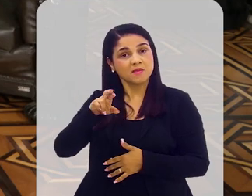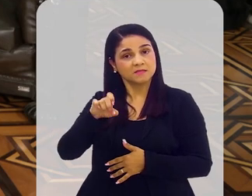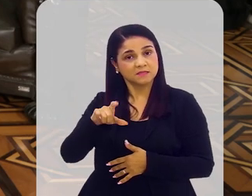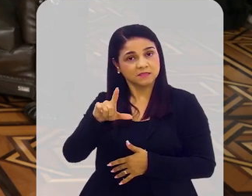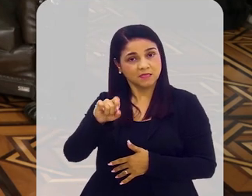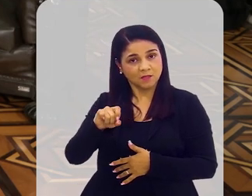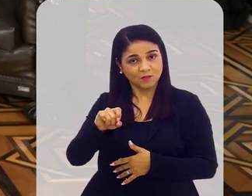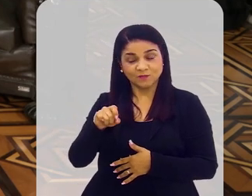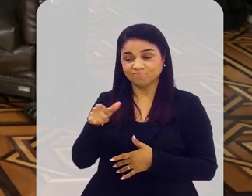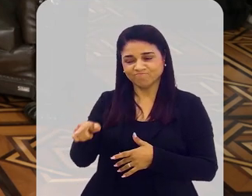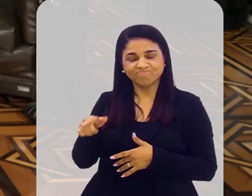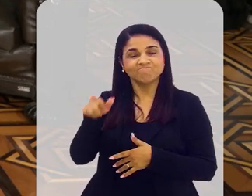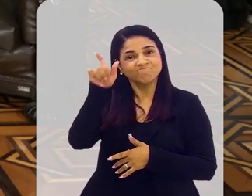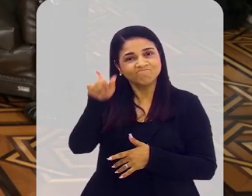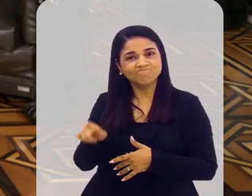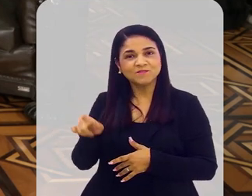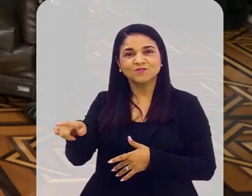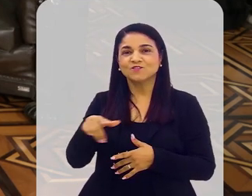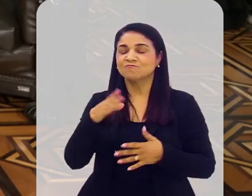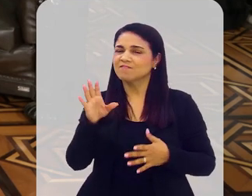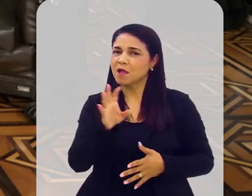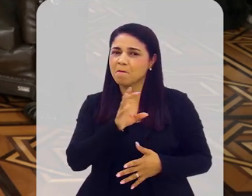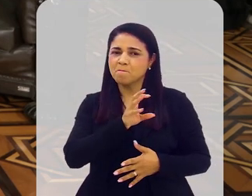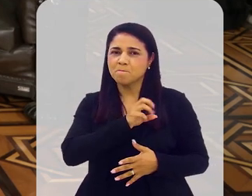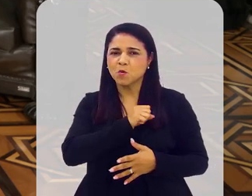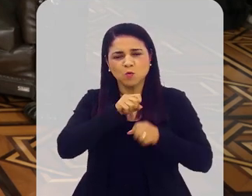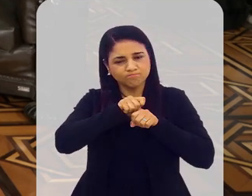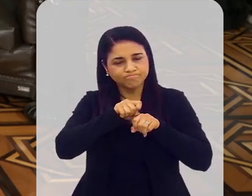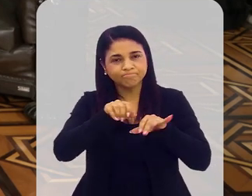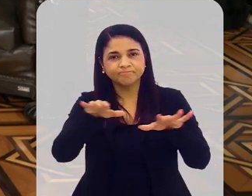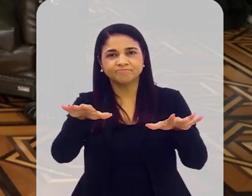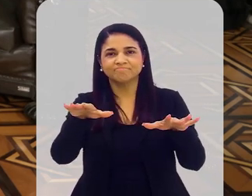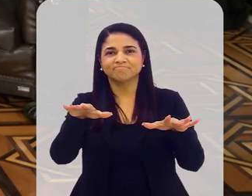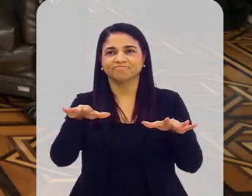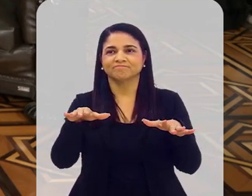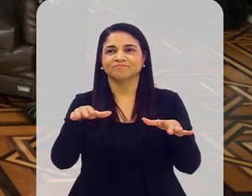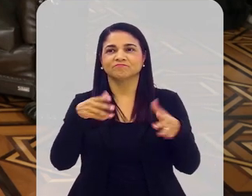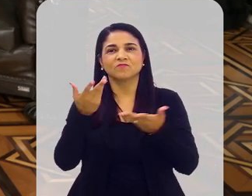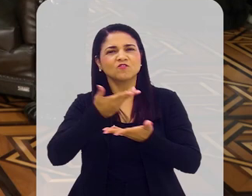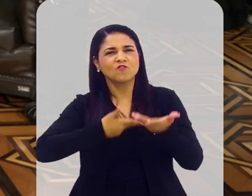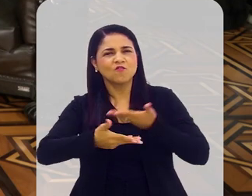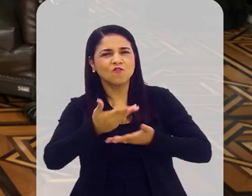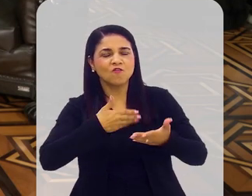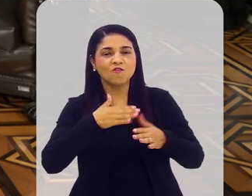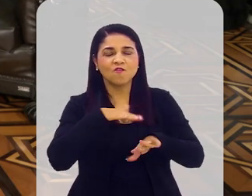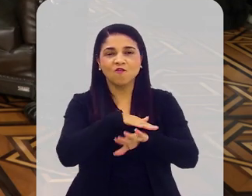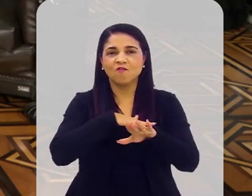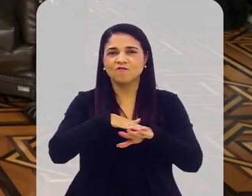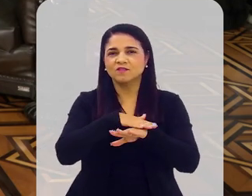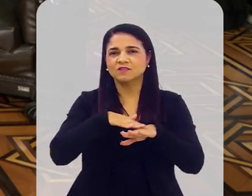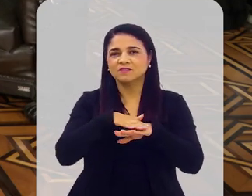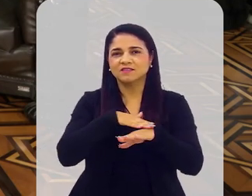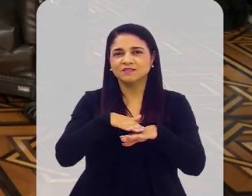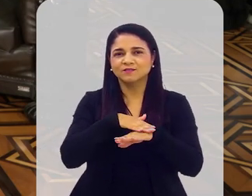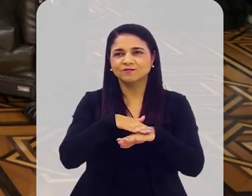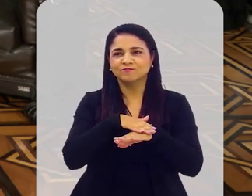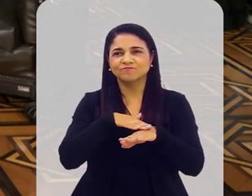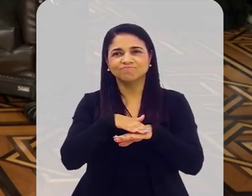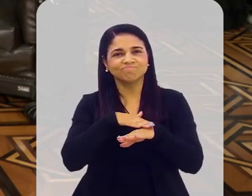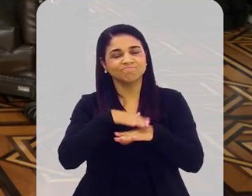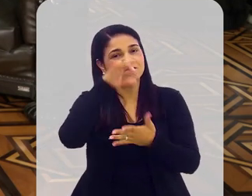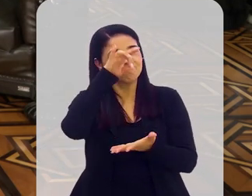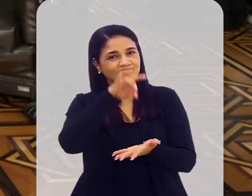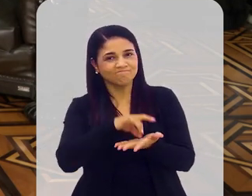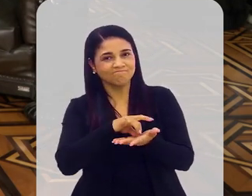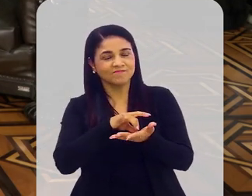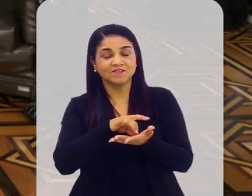pessoas. Gerador de amor. Gerador de vida. Eu estava aqui conversando com ele, dizendo, Marcelo, o cantar, ele não